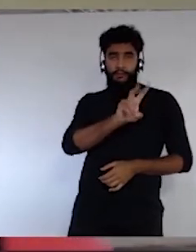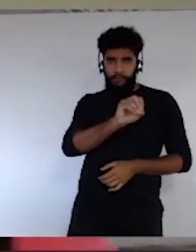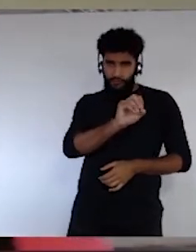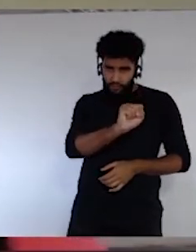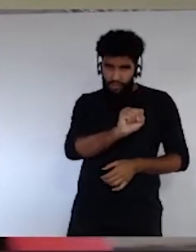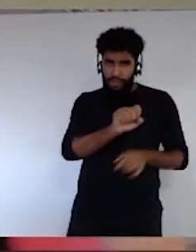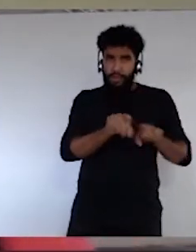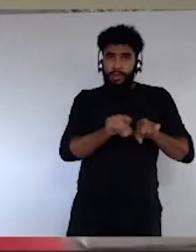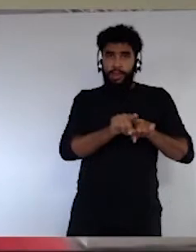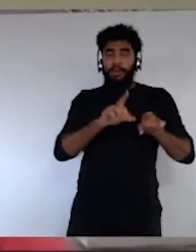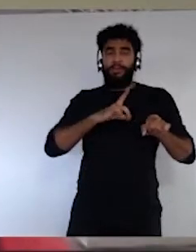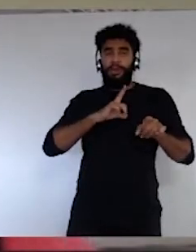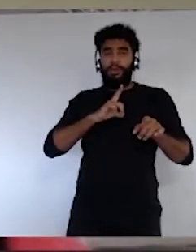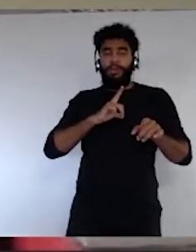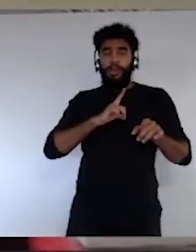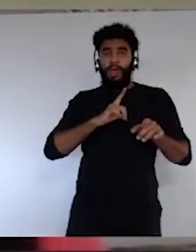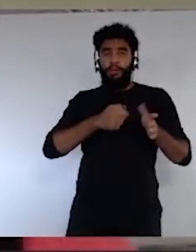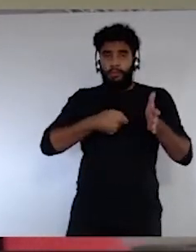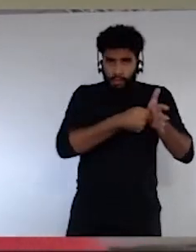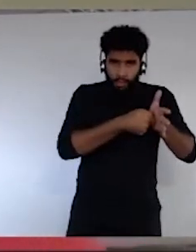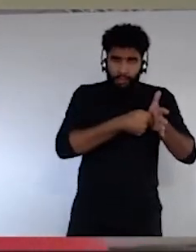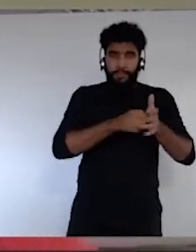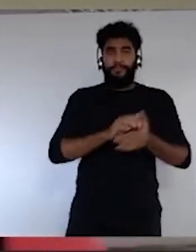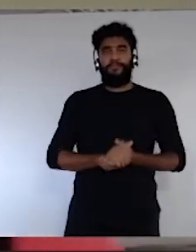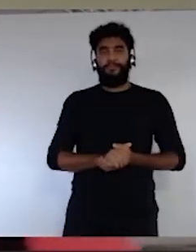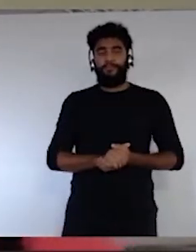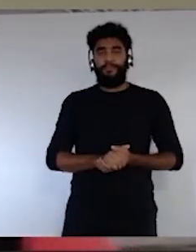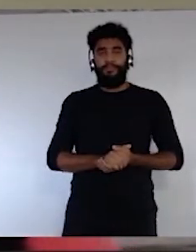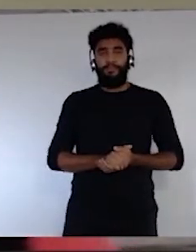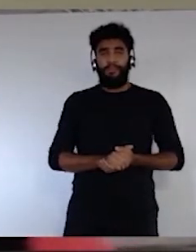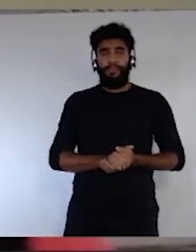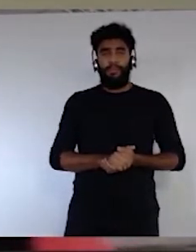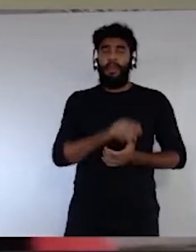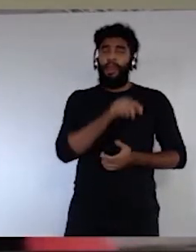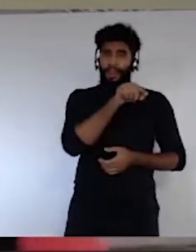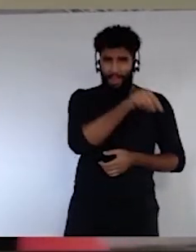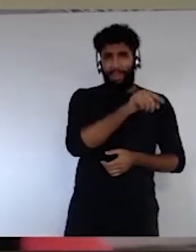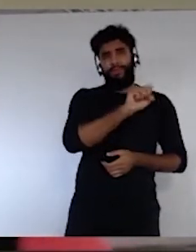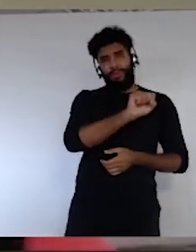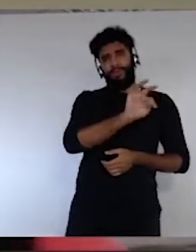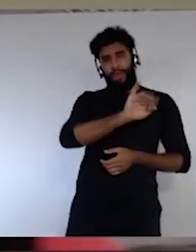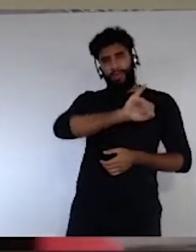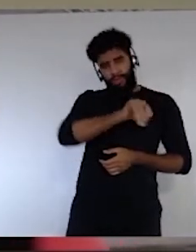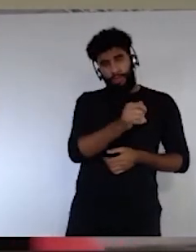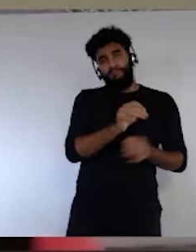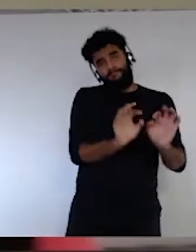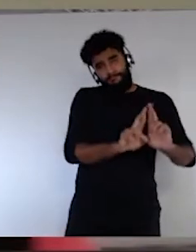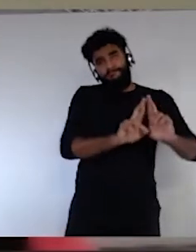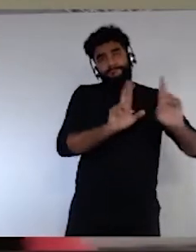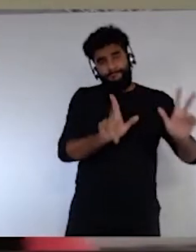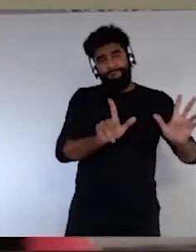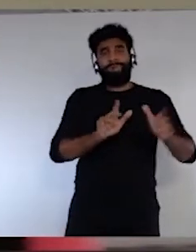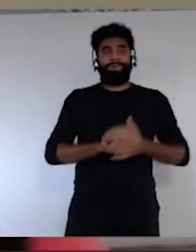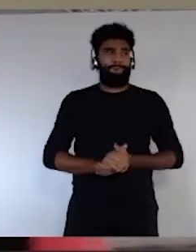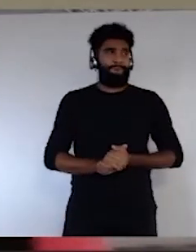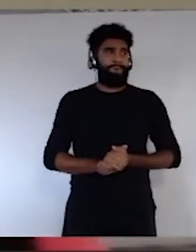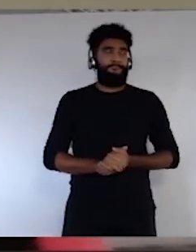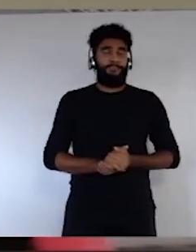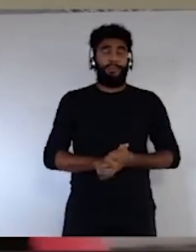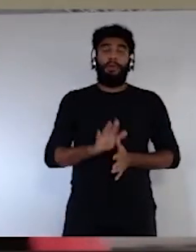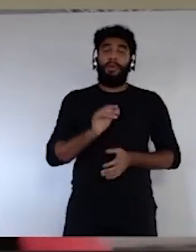Então, o espectro no Supremo e no STJ é um pouquinho diferente. Falando